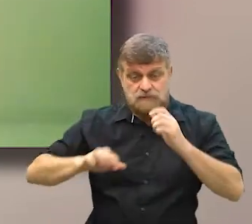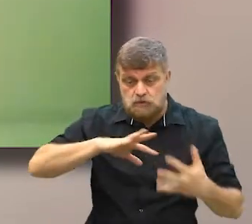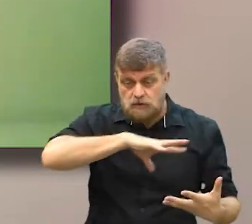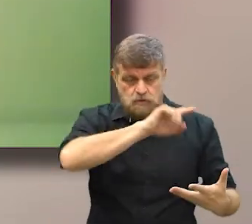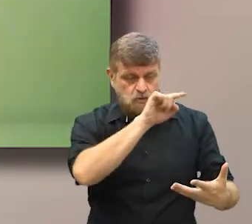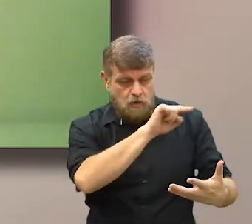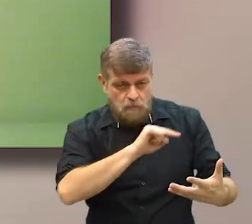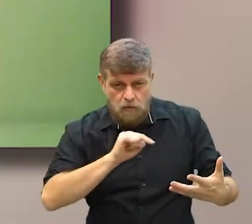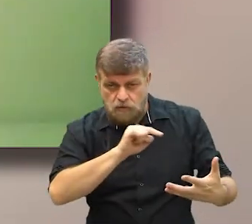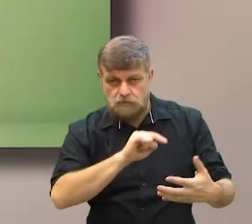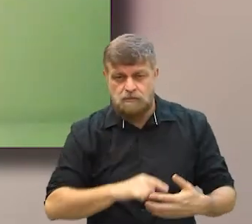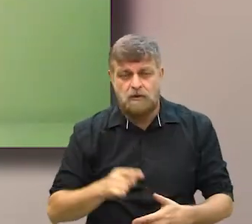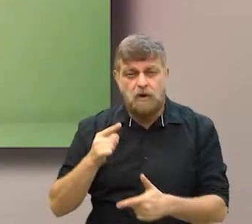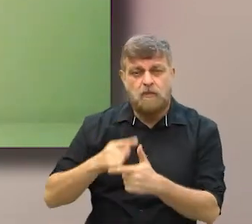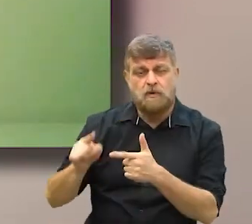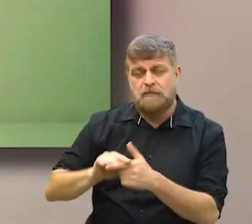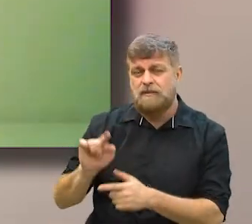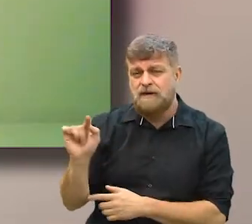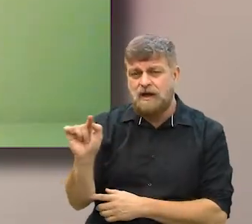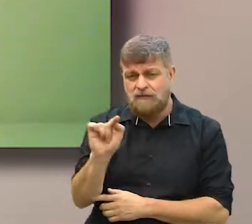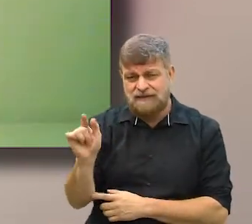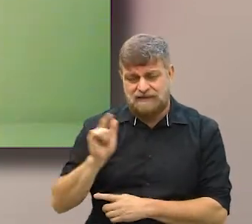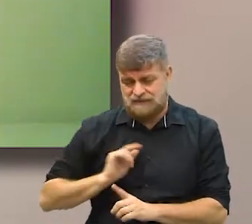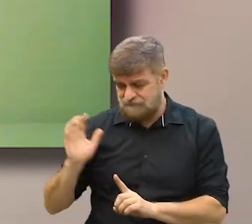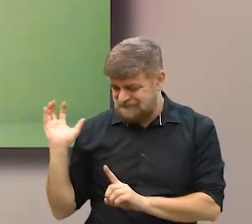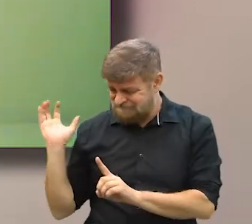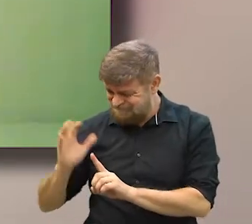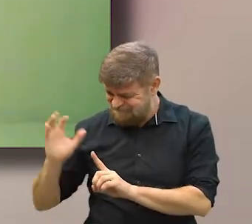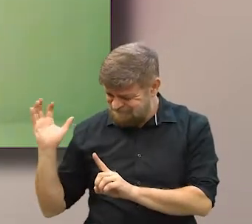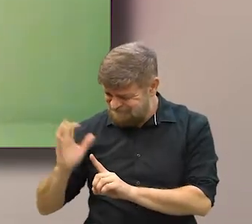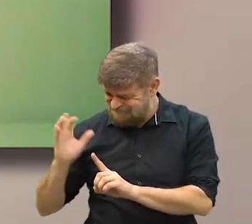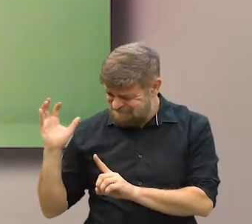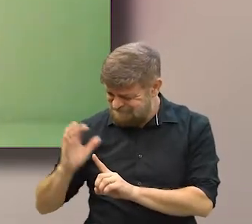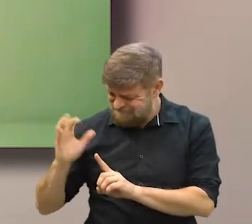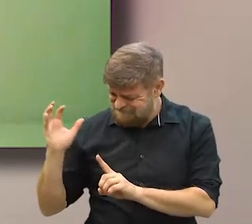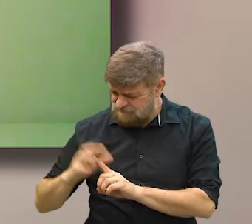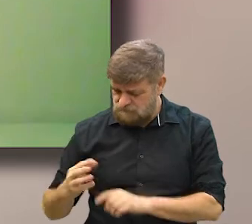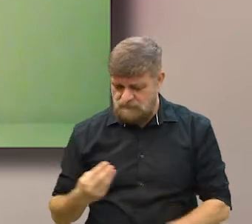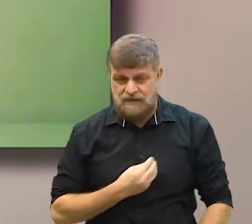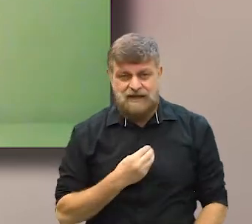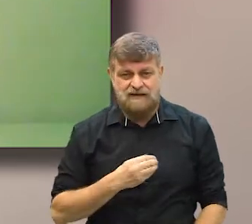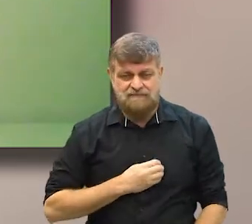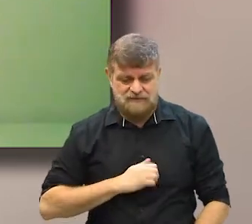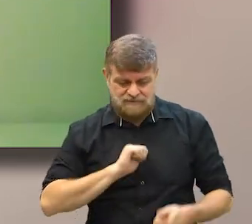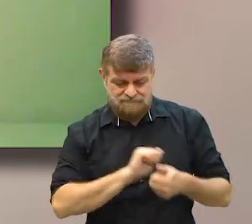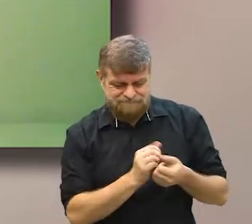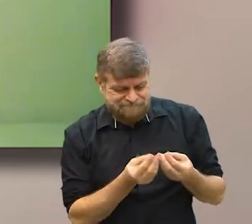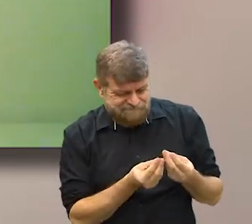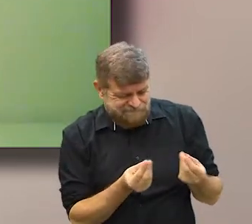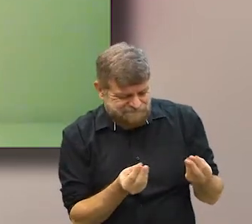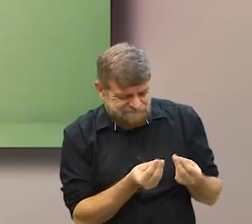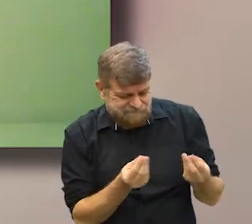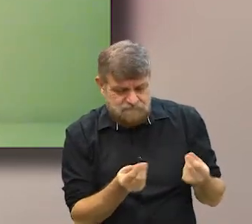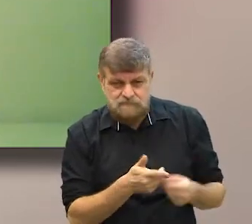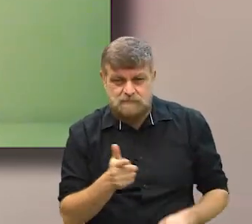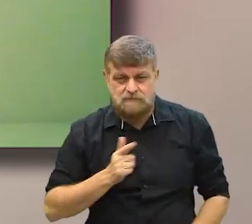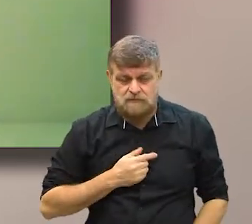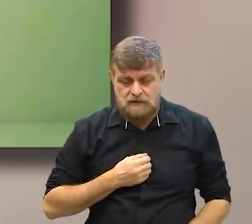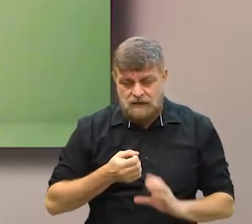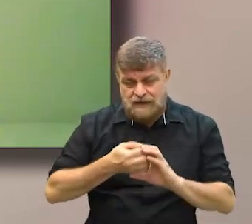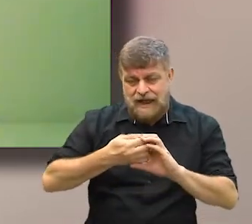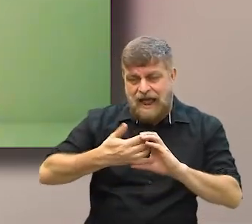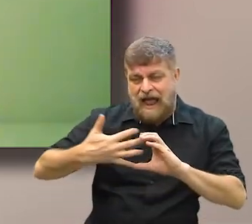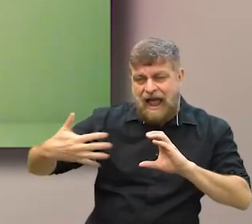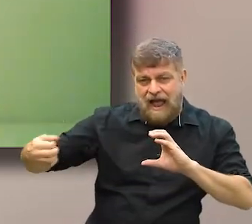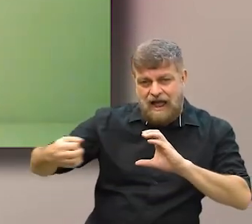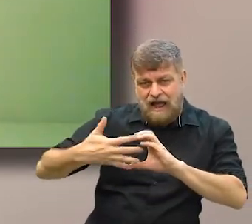casos no mundo inteiro. O grande problema é que há uma influência tão grande no ritmo e na qualidade de vida do paciente que, apesar de